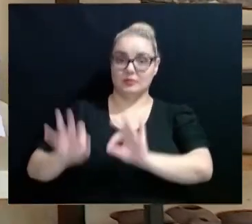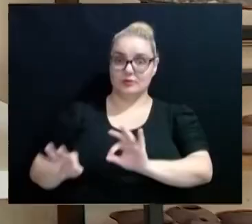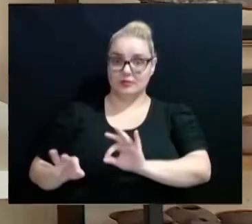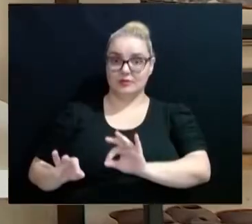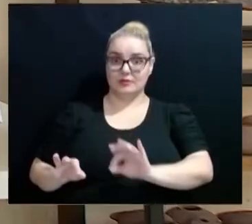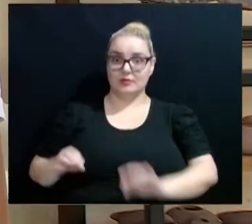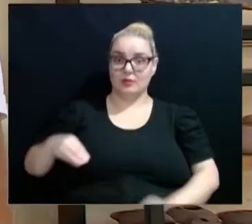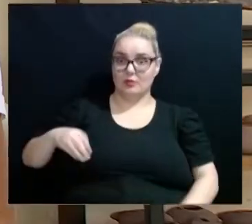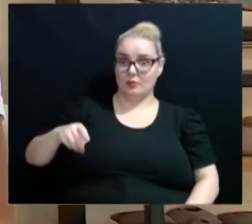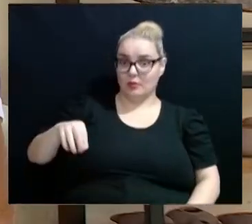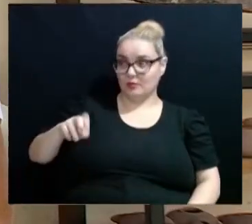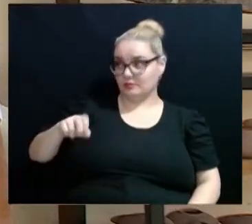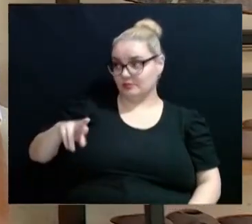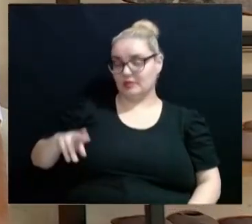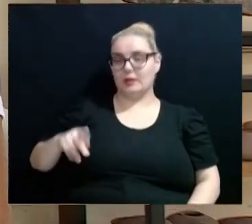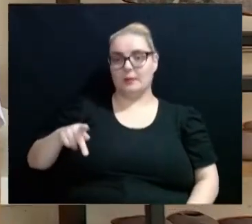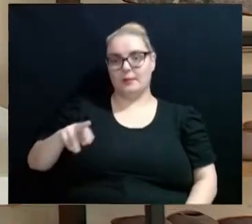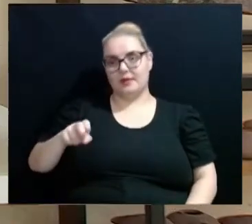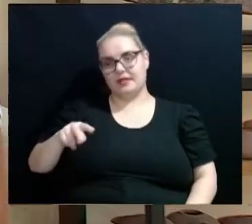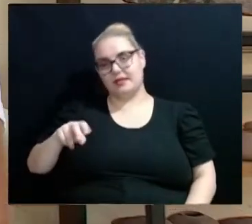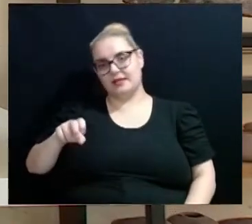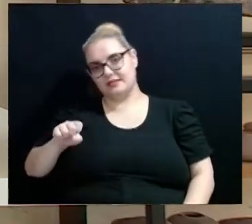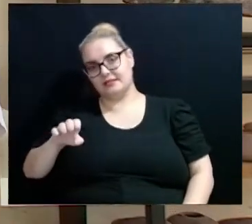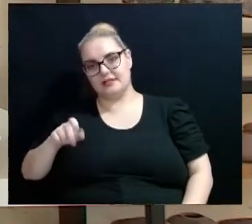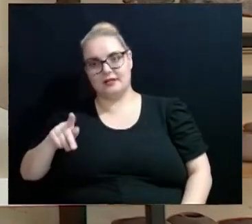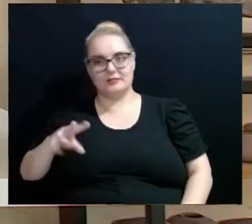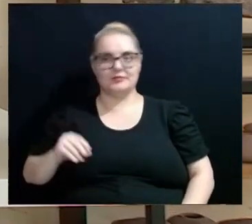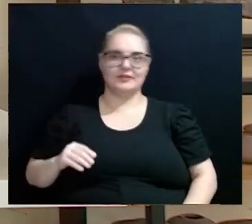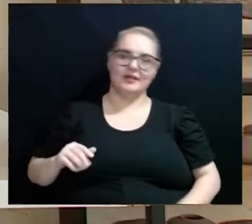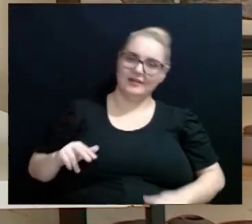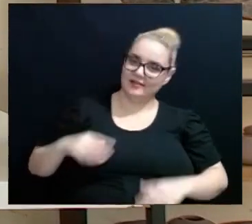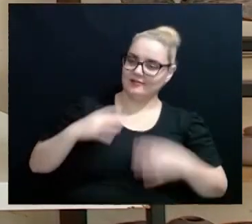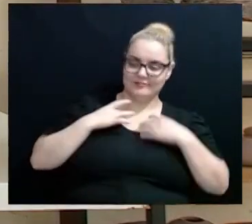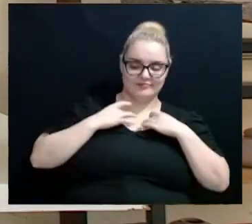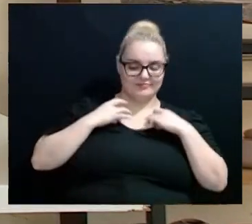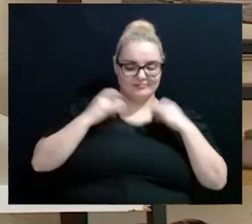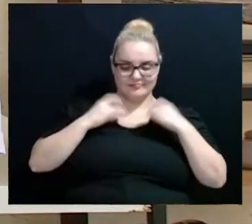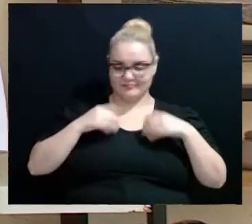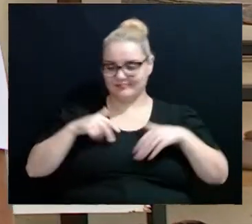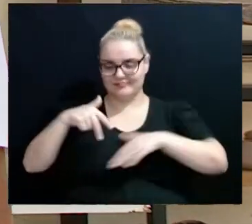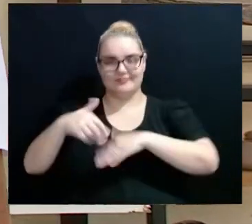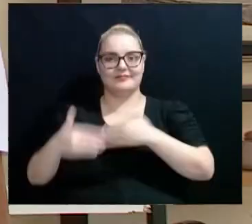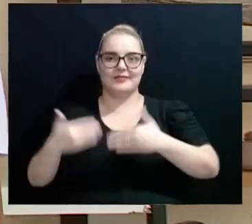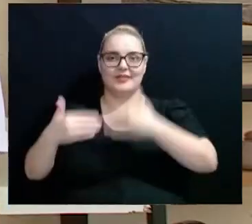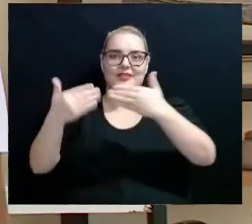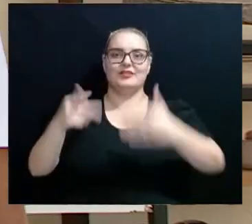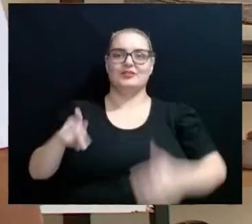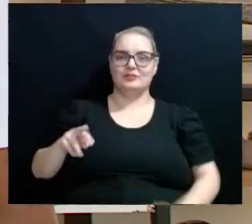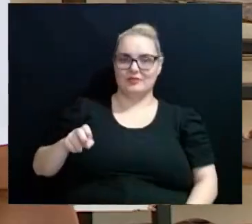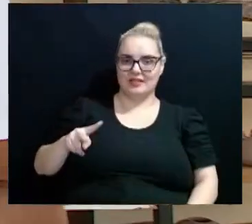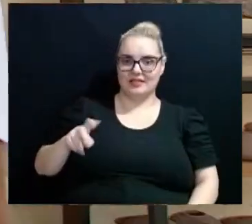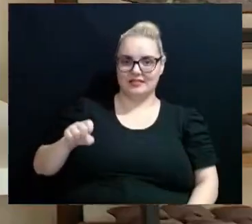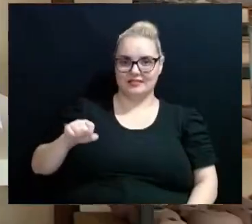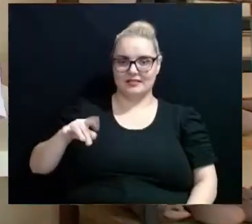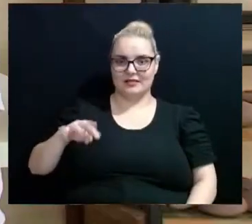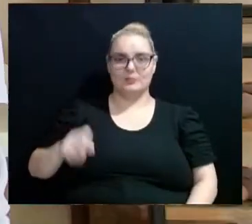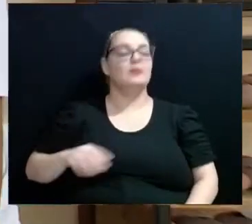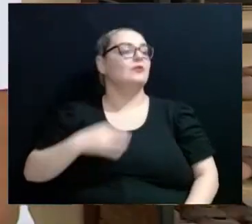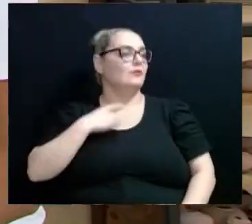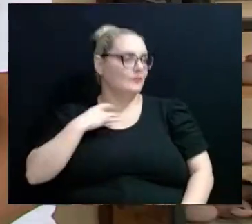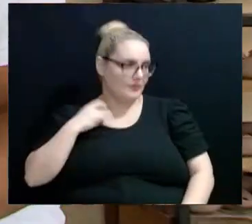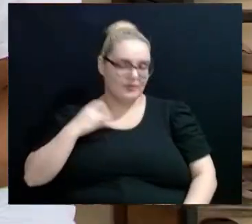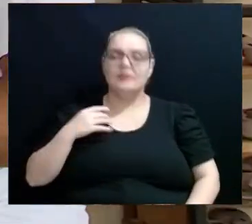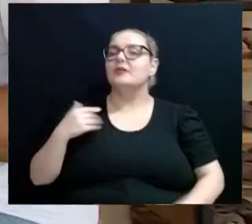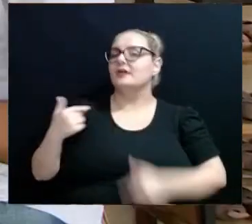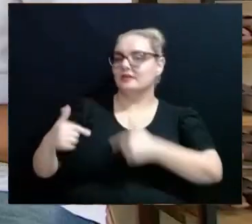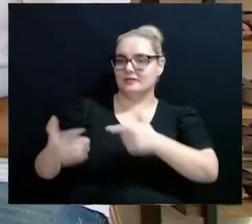assim. Depois desse período surgiu um projeto, que era um projeto de montar presépios, e aí eu entrei como